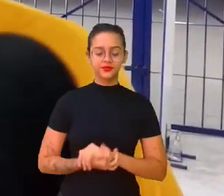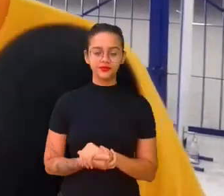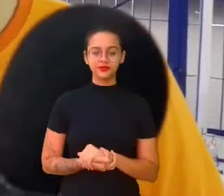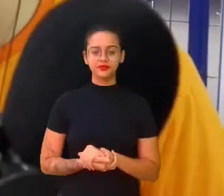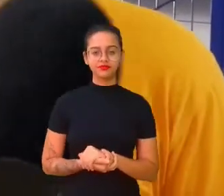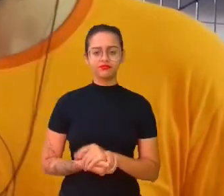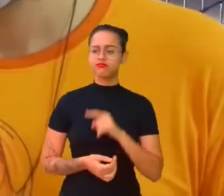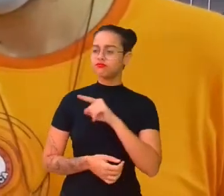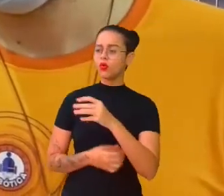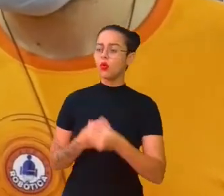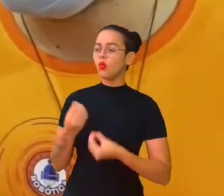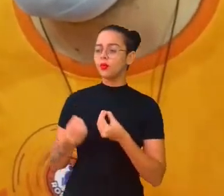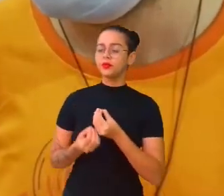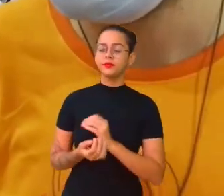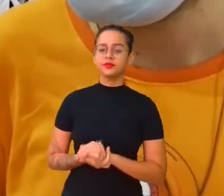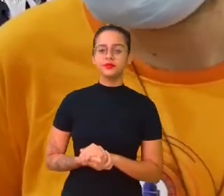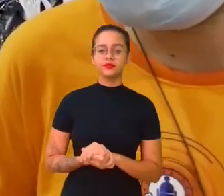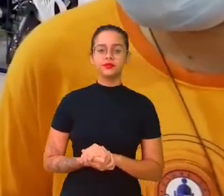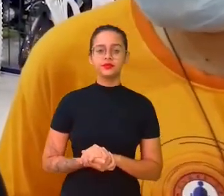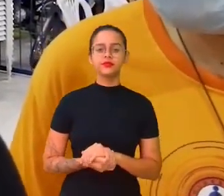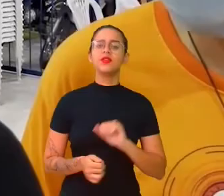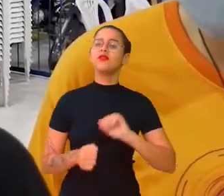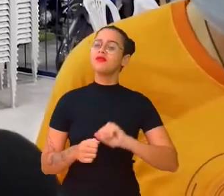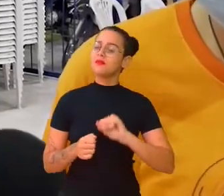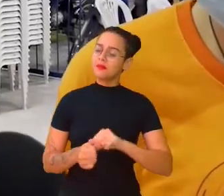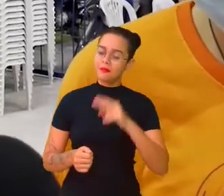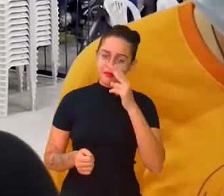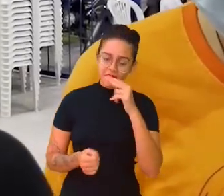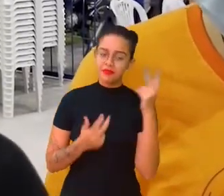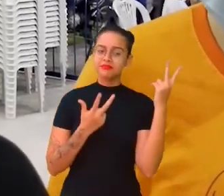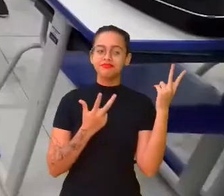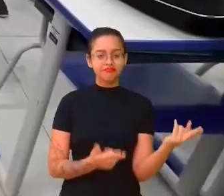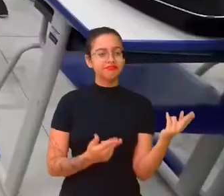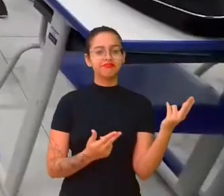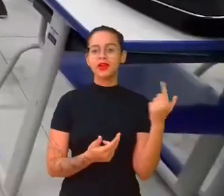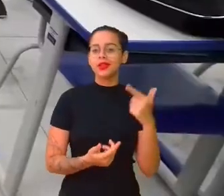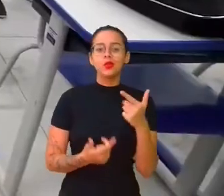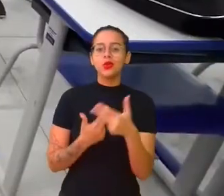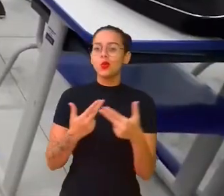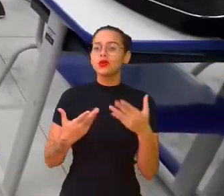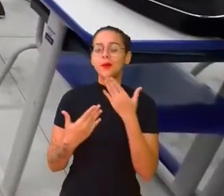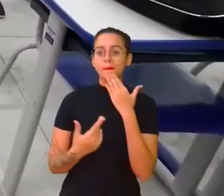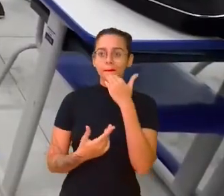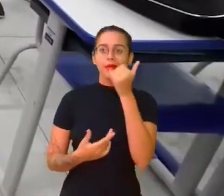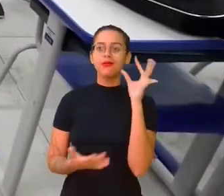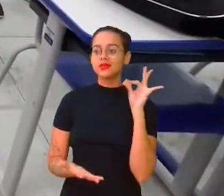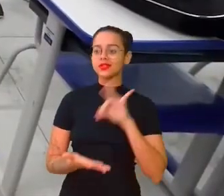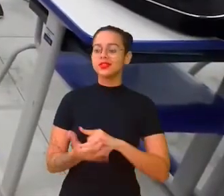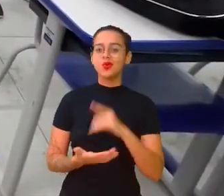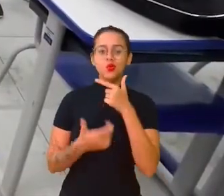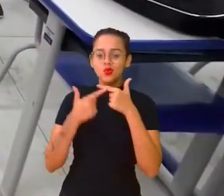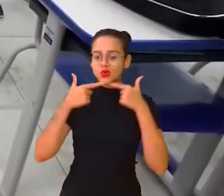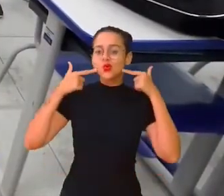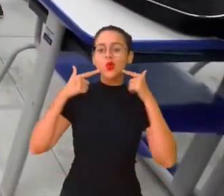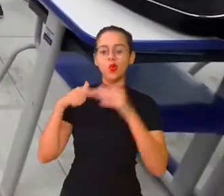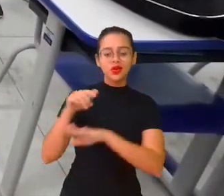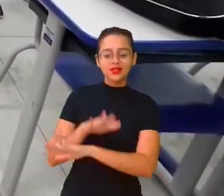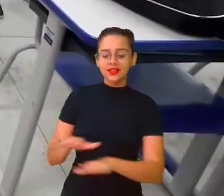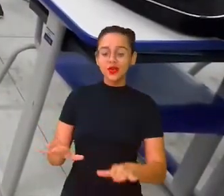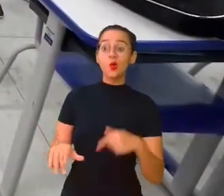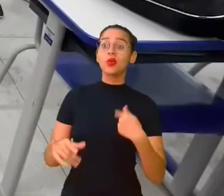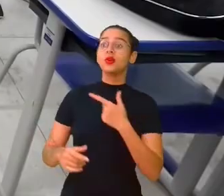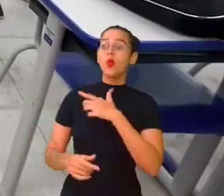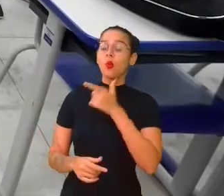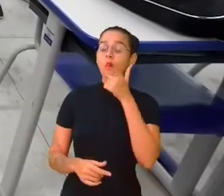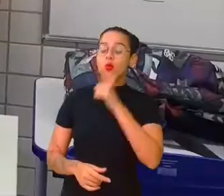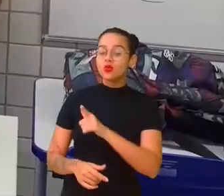Para você, como é que foi? Faço as mesmas palavras e acho que não tem coisa melhor e mais sincera do que o sorriso de uma criança, né? Então, quando a gente consegue tirar